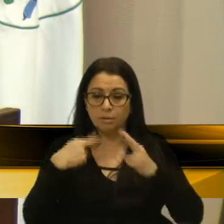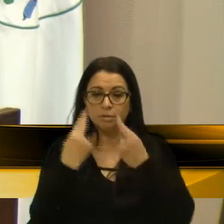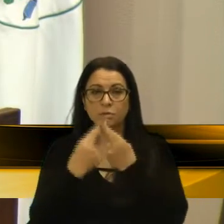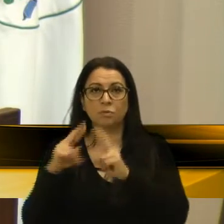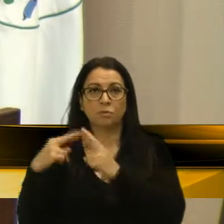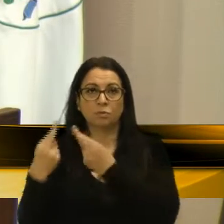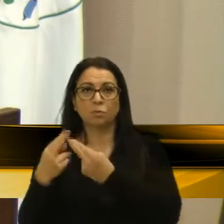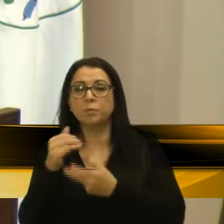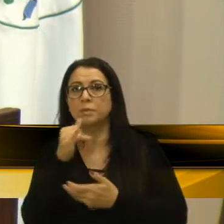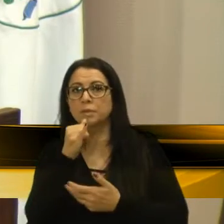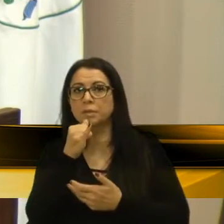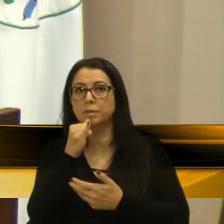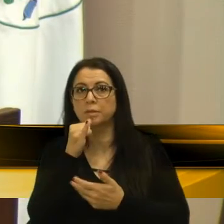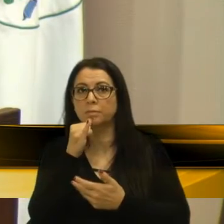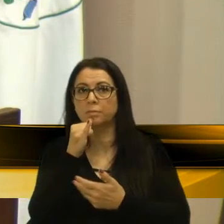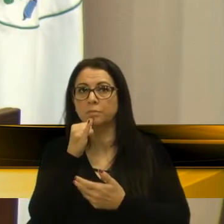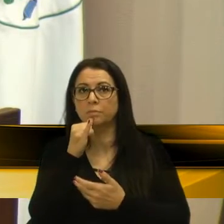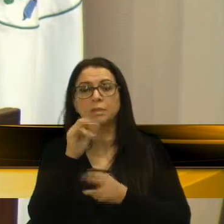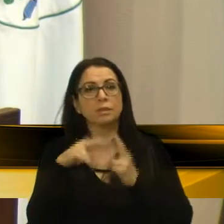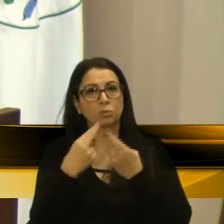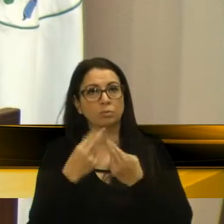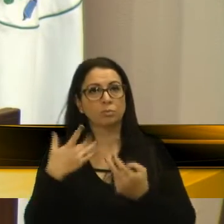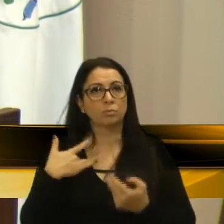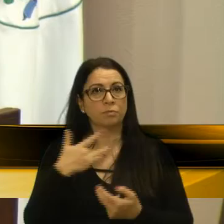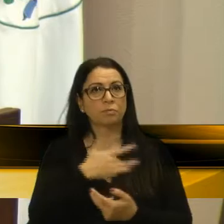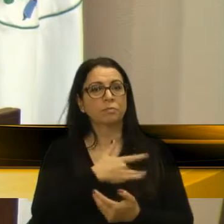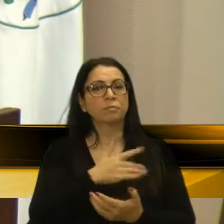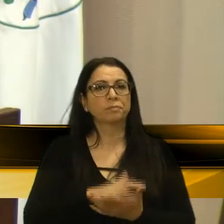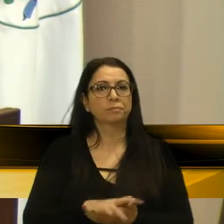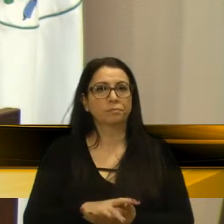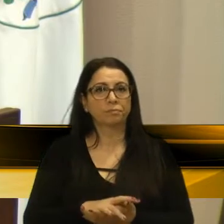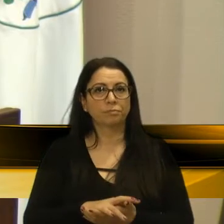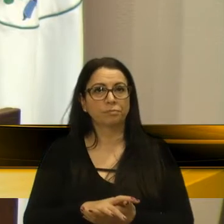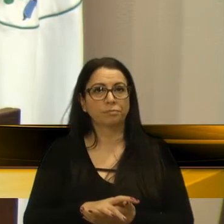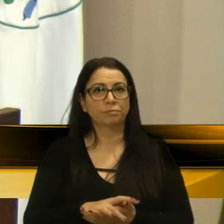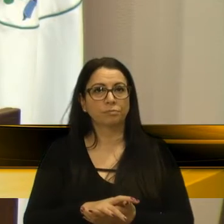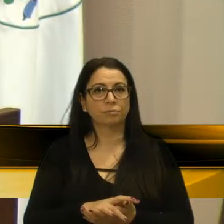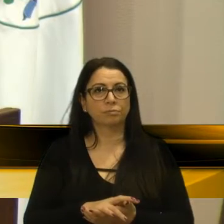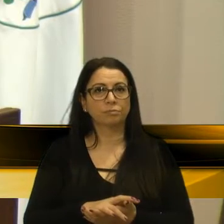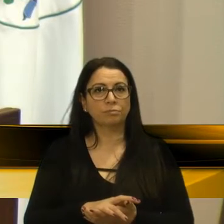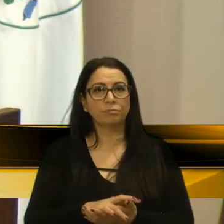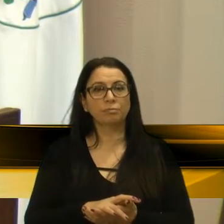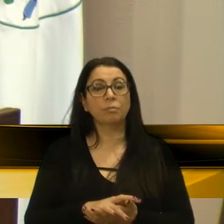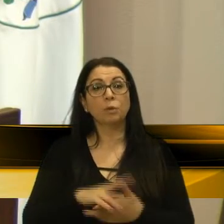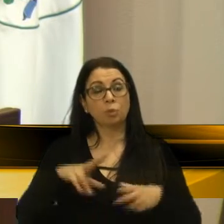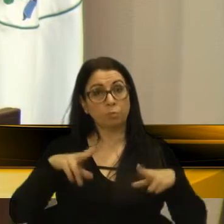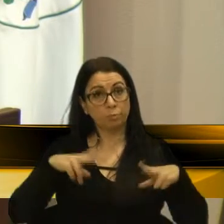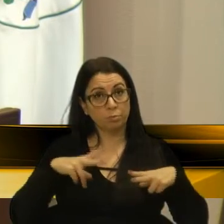Por exemplo, estava reunido da saúde. O público, o privado,